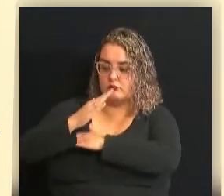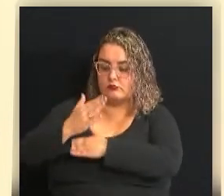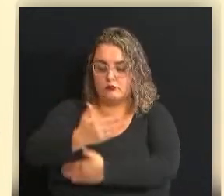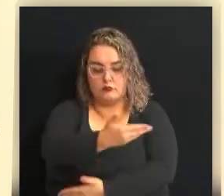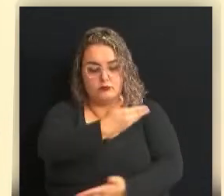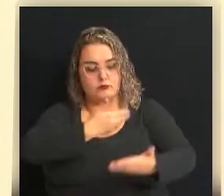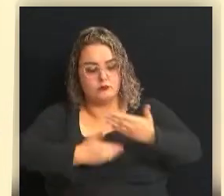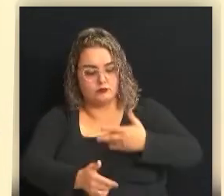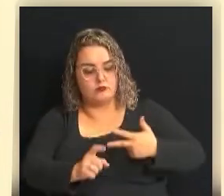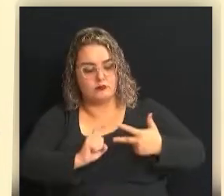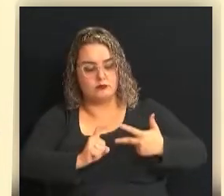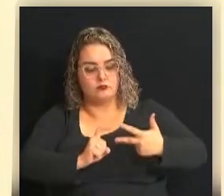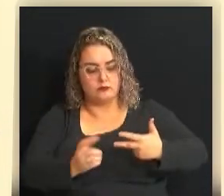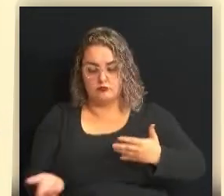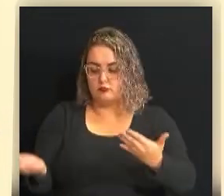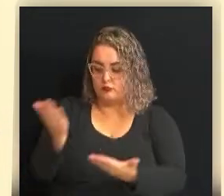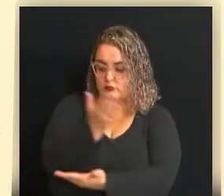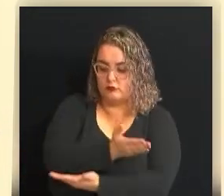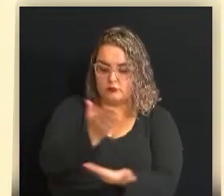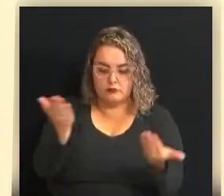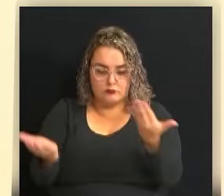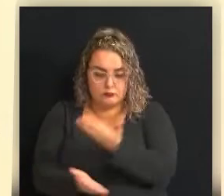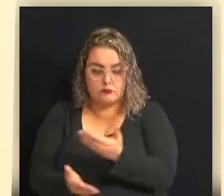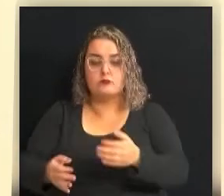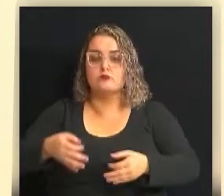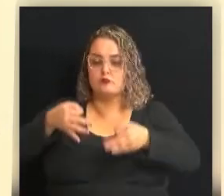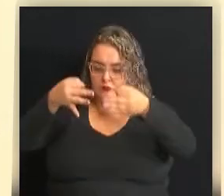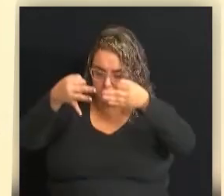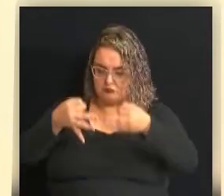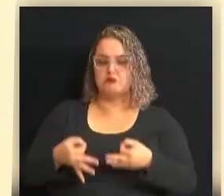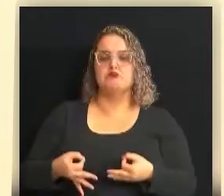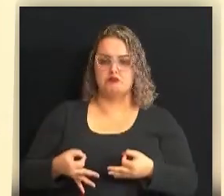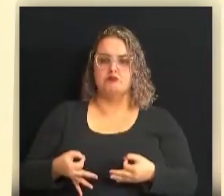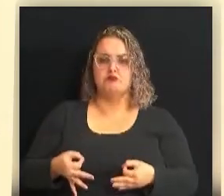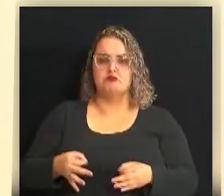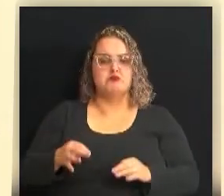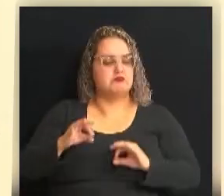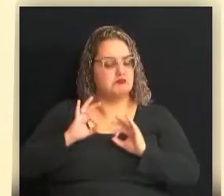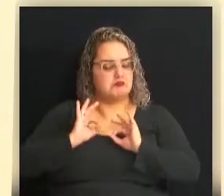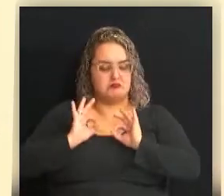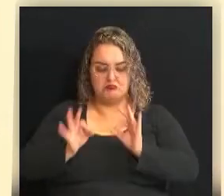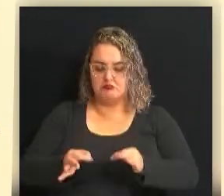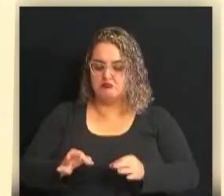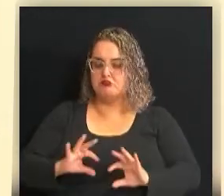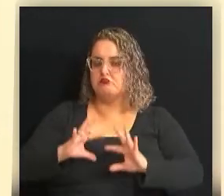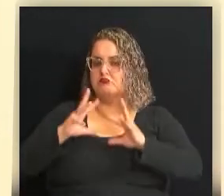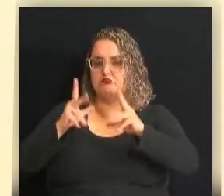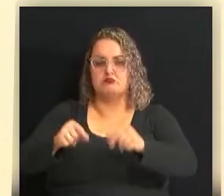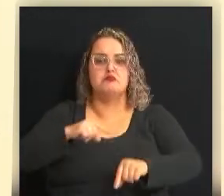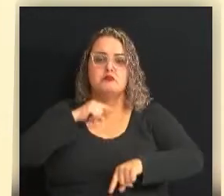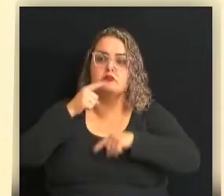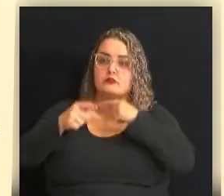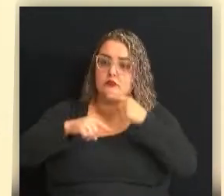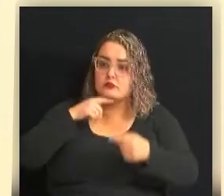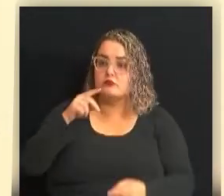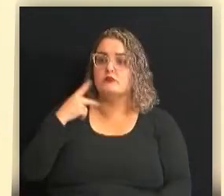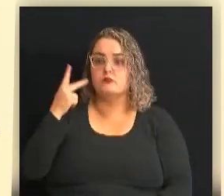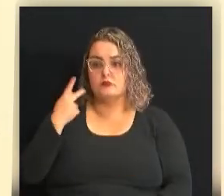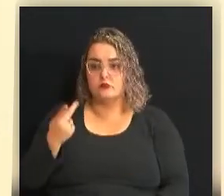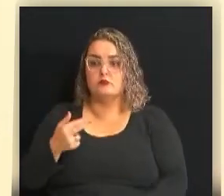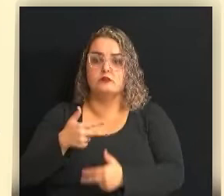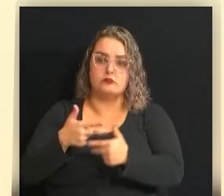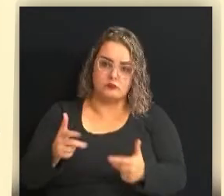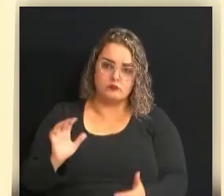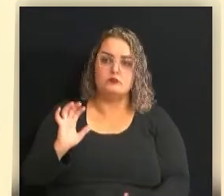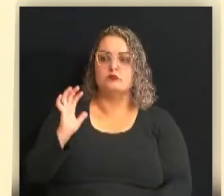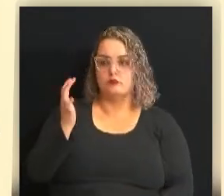Câmara Municipal e executivo para que a coisa sai Redonda é tirar todas as dúvidas